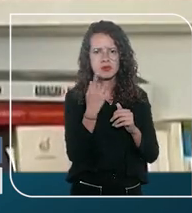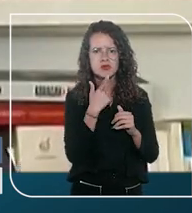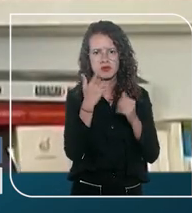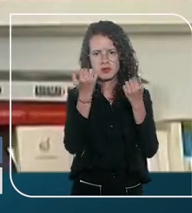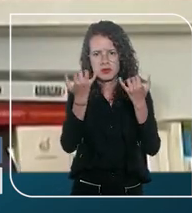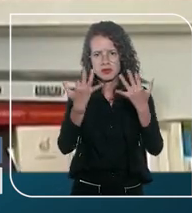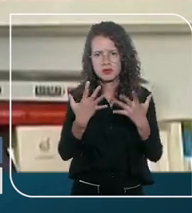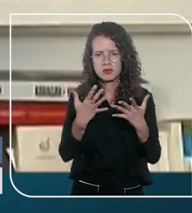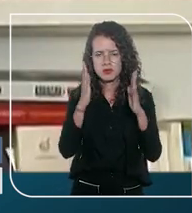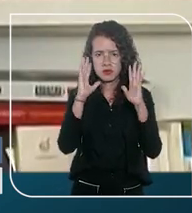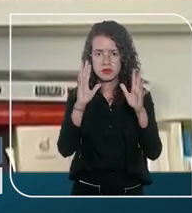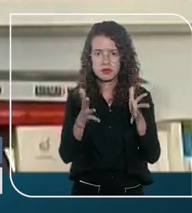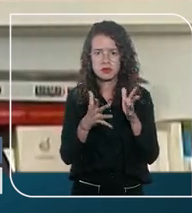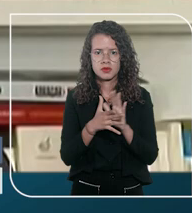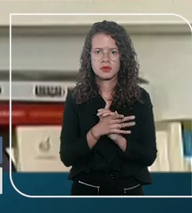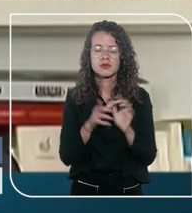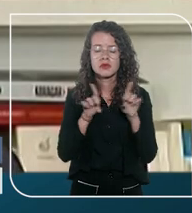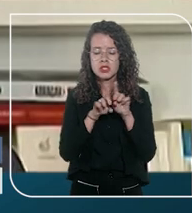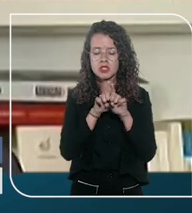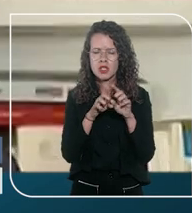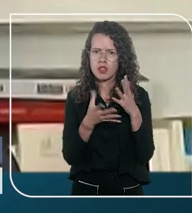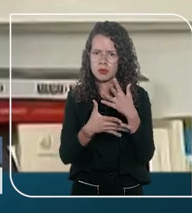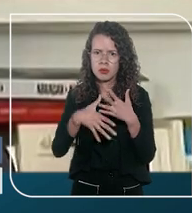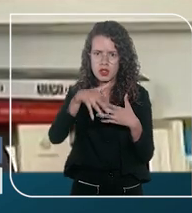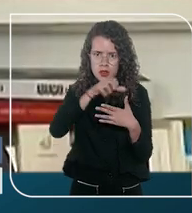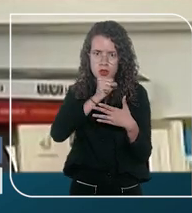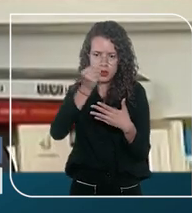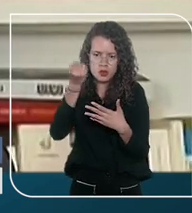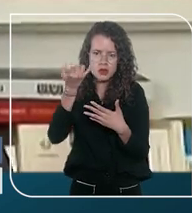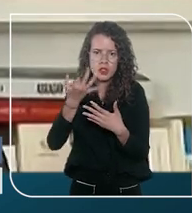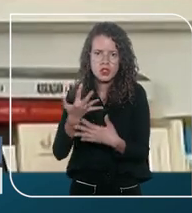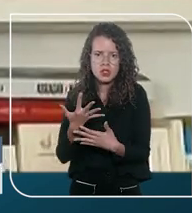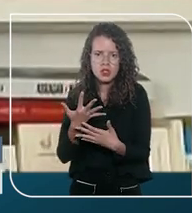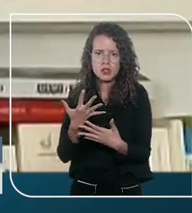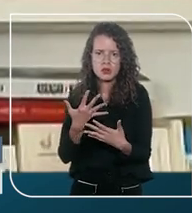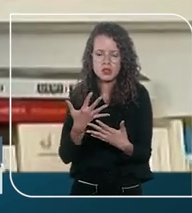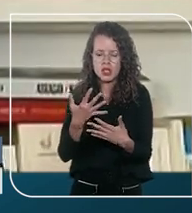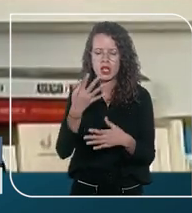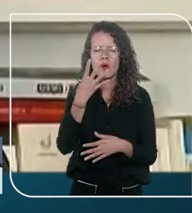e há, inclusive, entendimento sumulado já do STJ nesse sentido. A